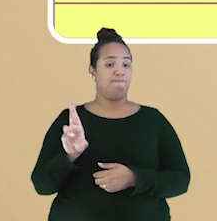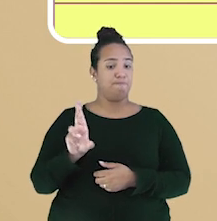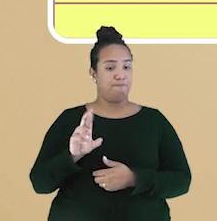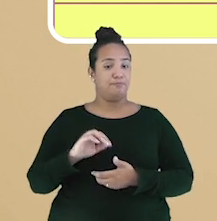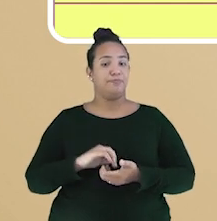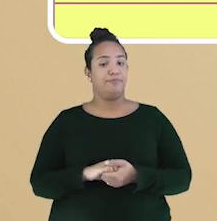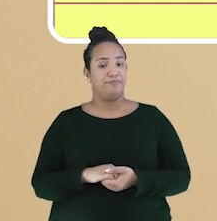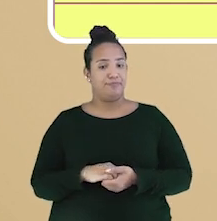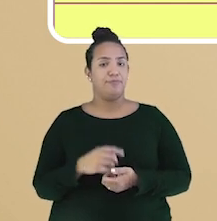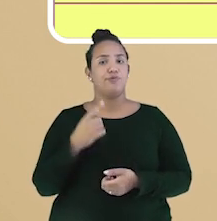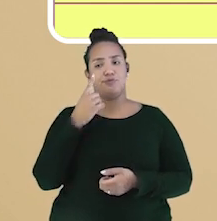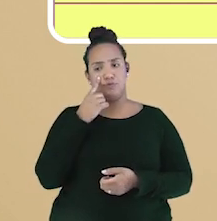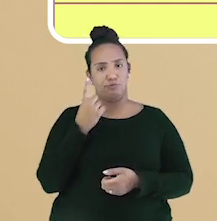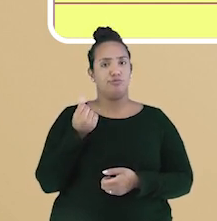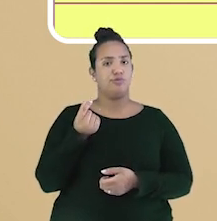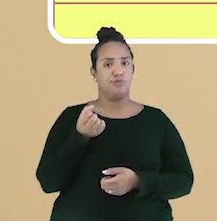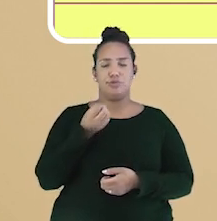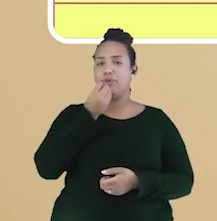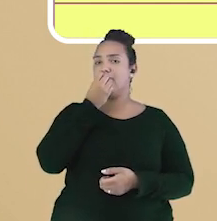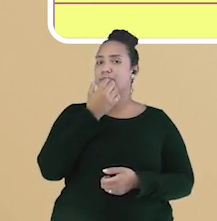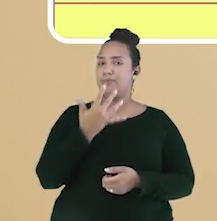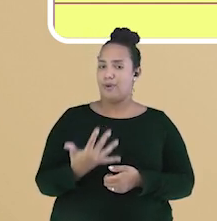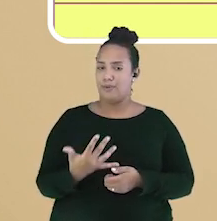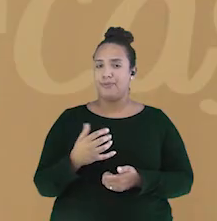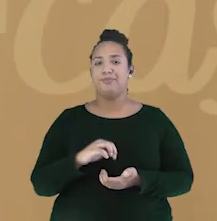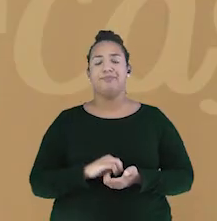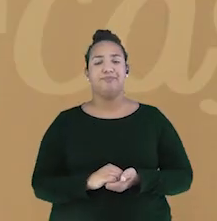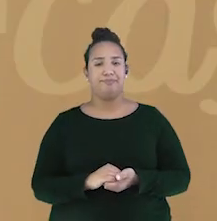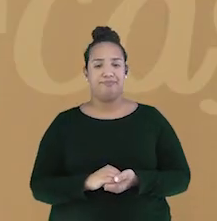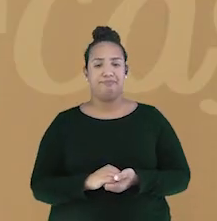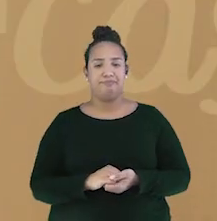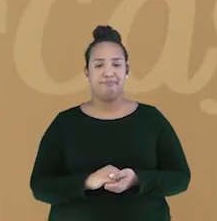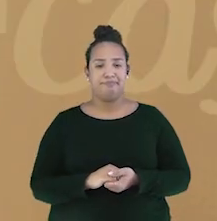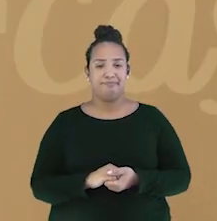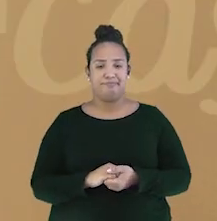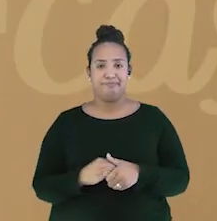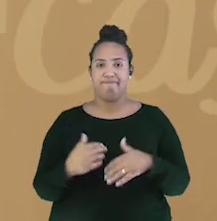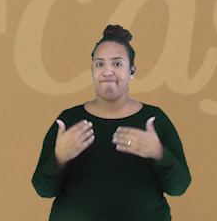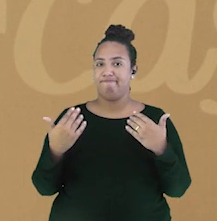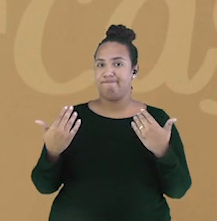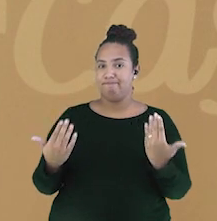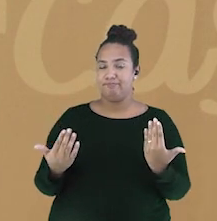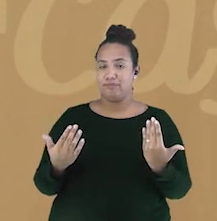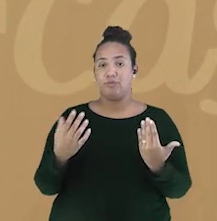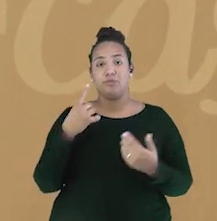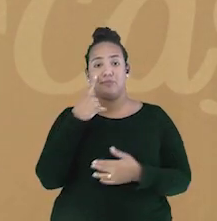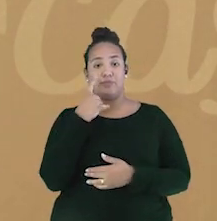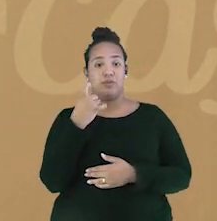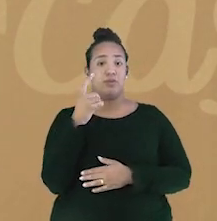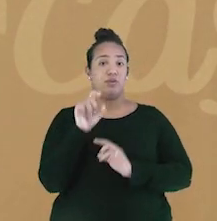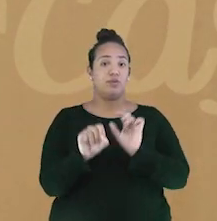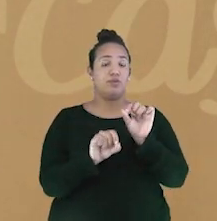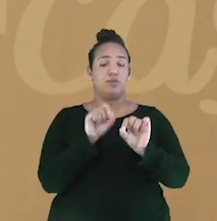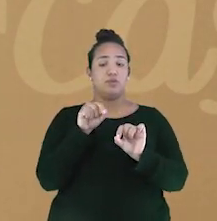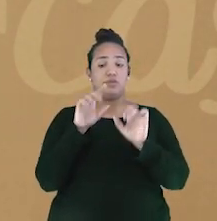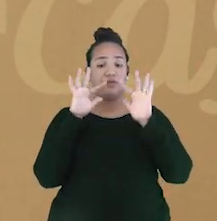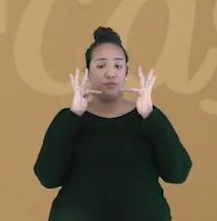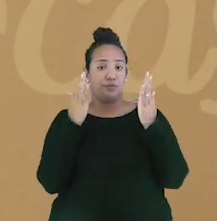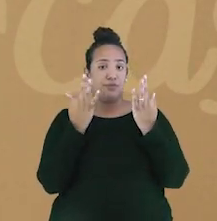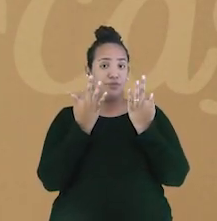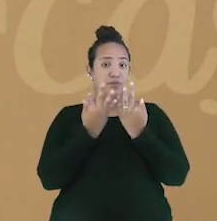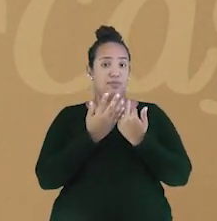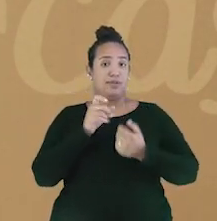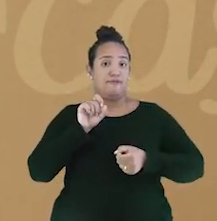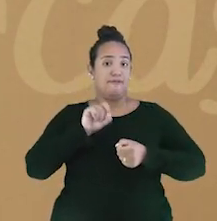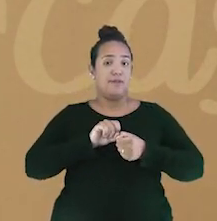Sobrou um dinheiro bom no final do mês não é mesmo então o que seria interessante essa família fazer com esse valor